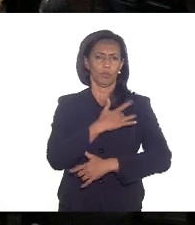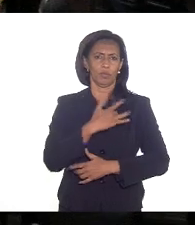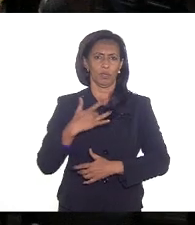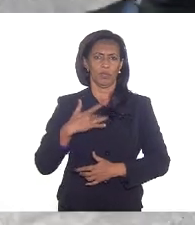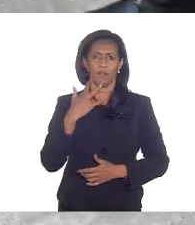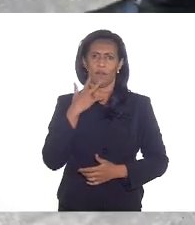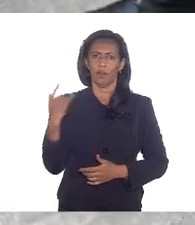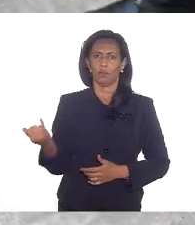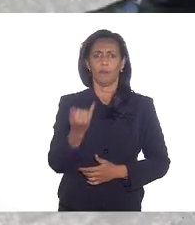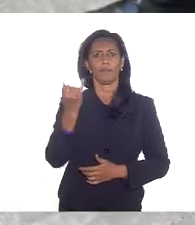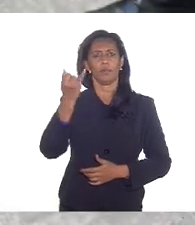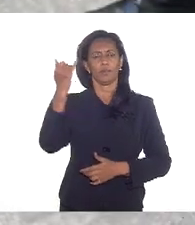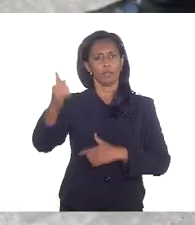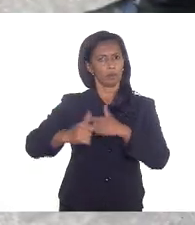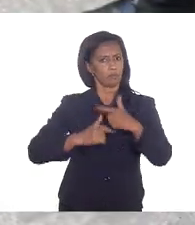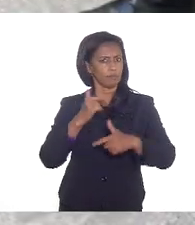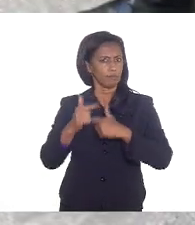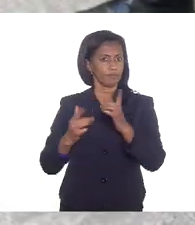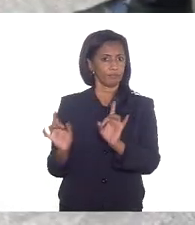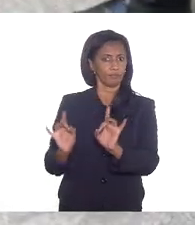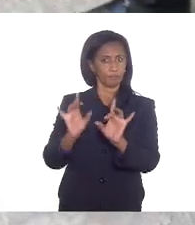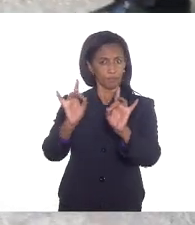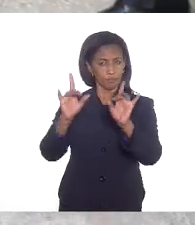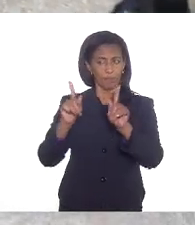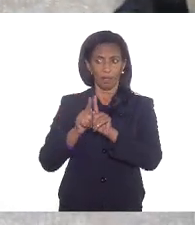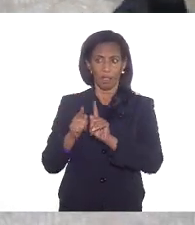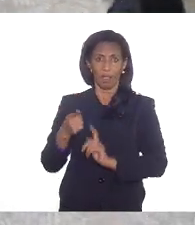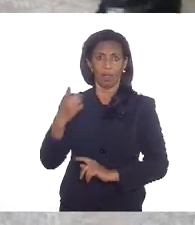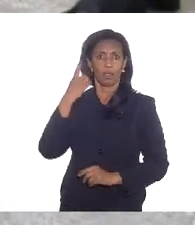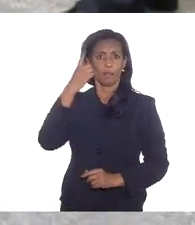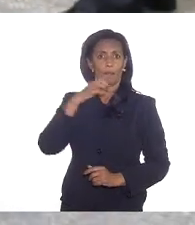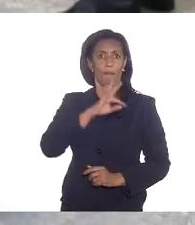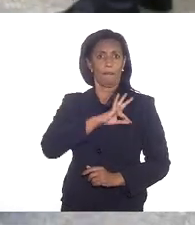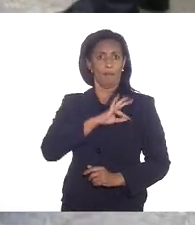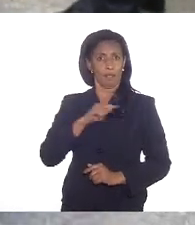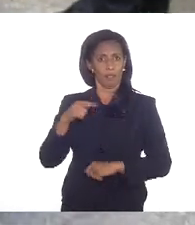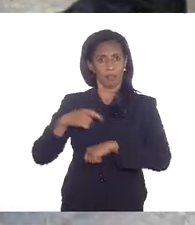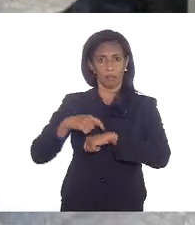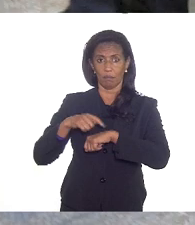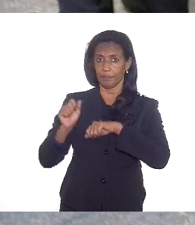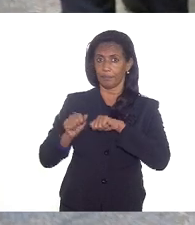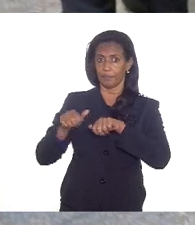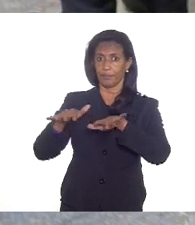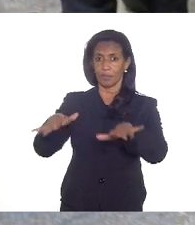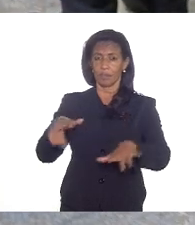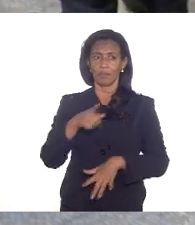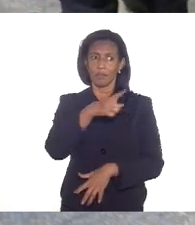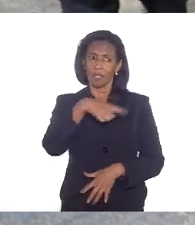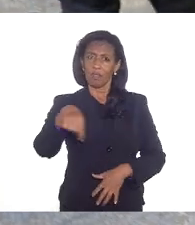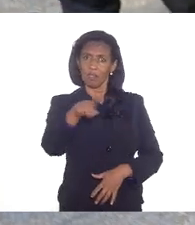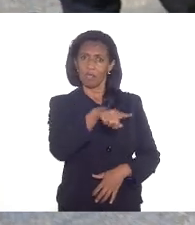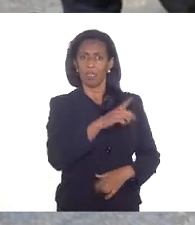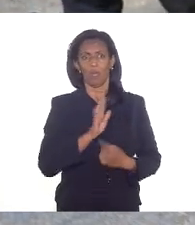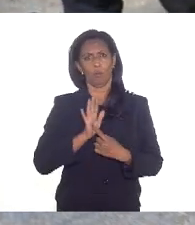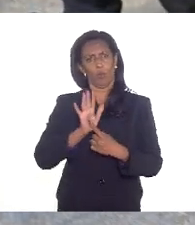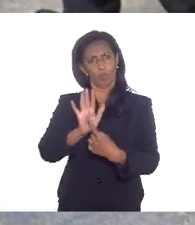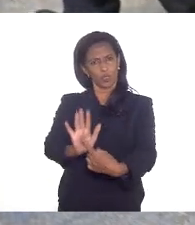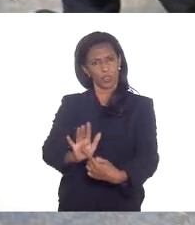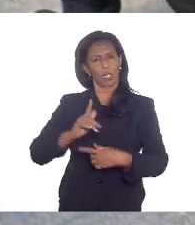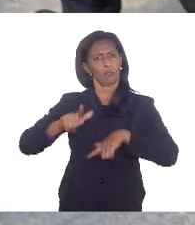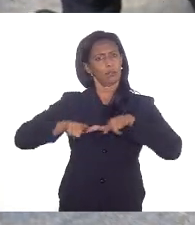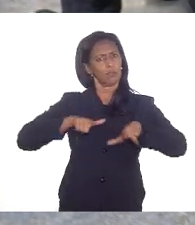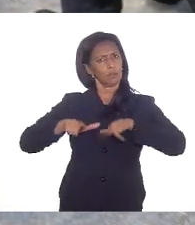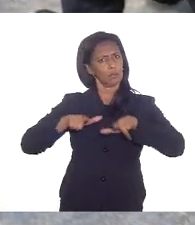dessa mão de obra em especial a deputada Marta nesse momento de pandemia e que eles mostraram através